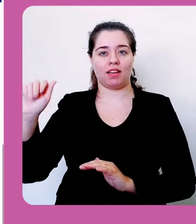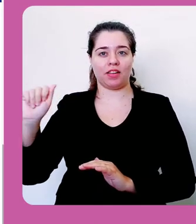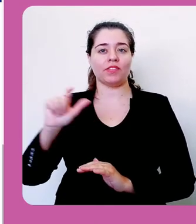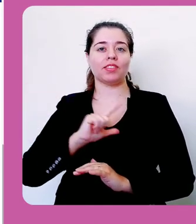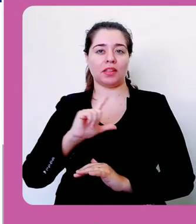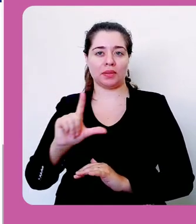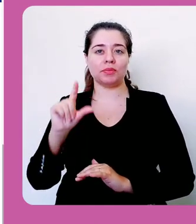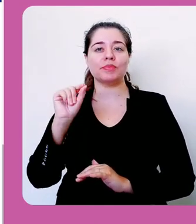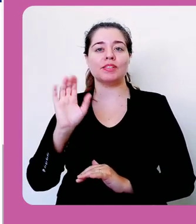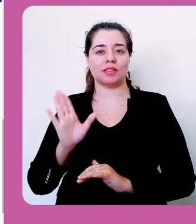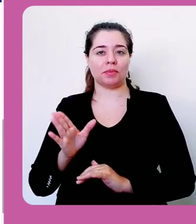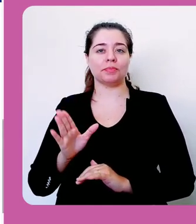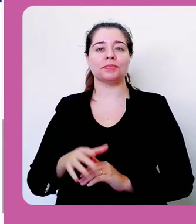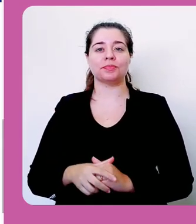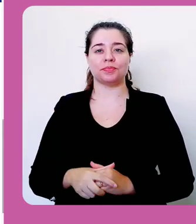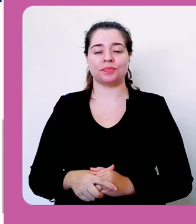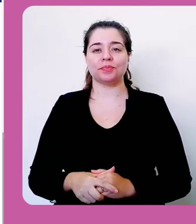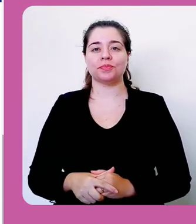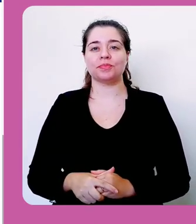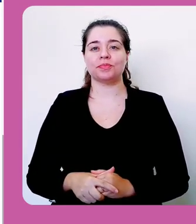em nota.